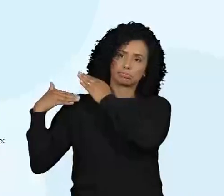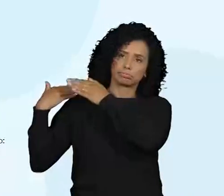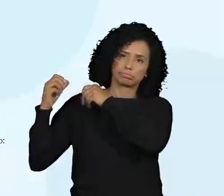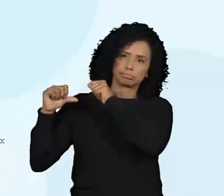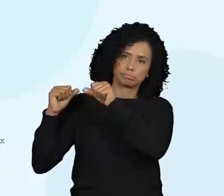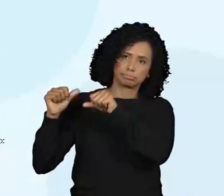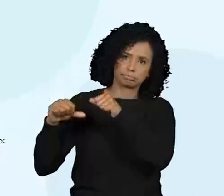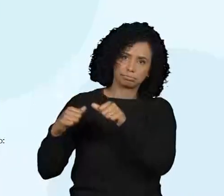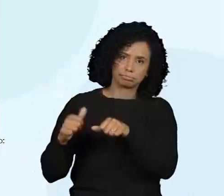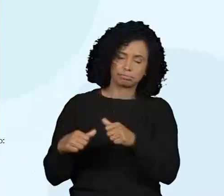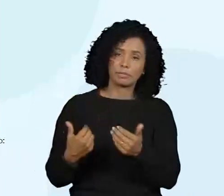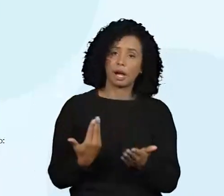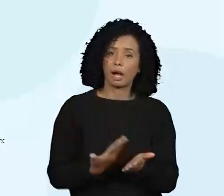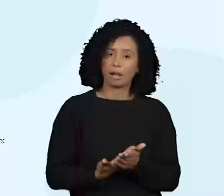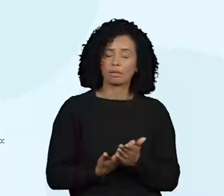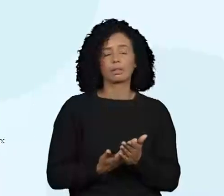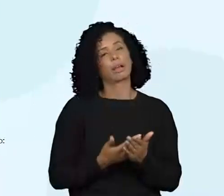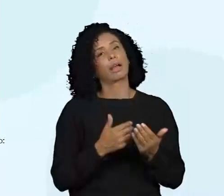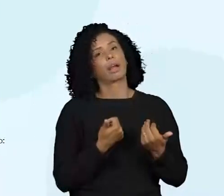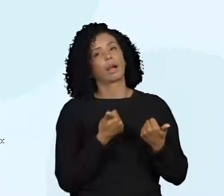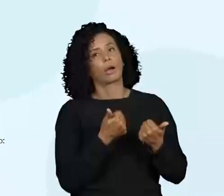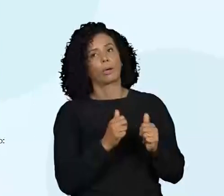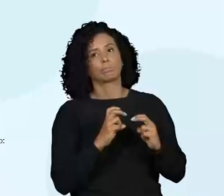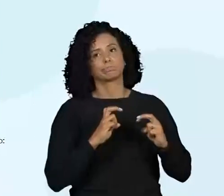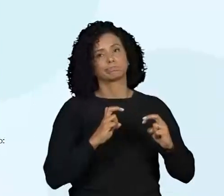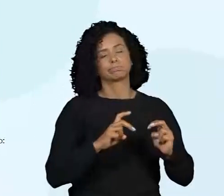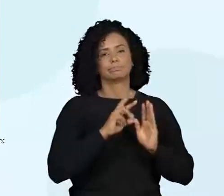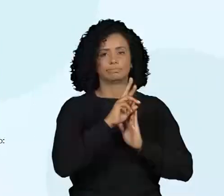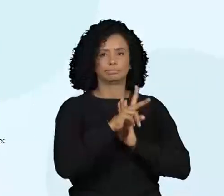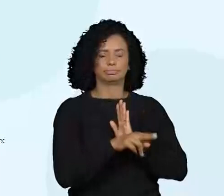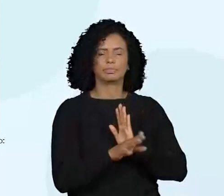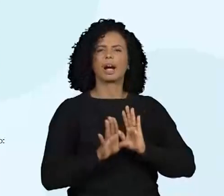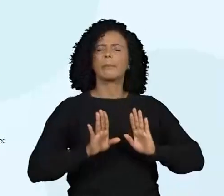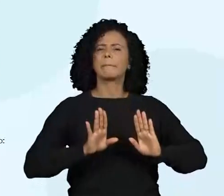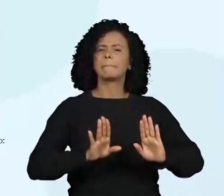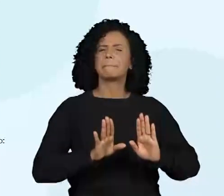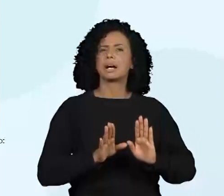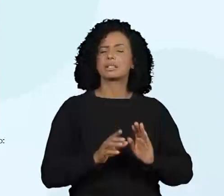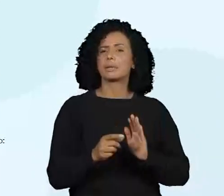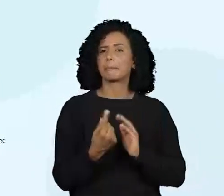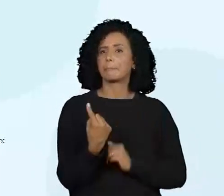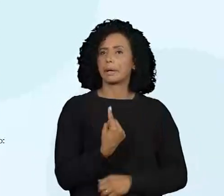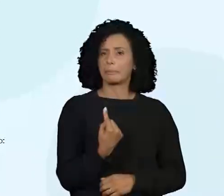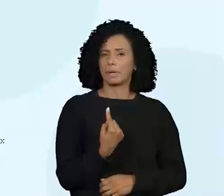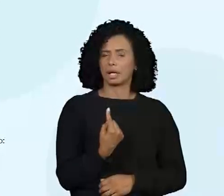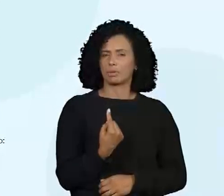do transporte. Para que precisava de transporte? Para transportar